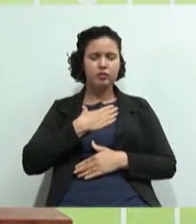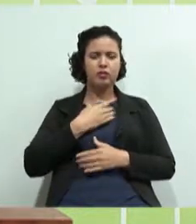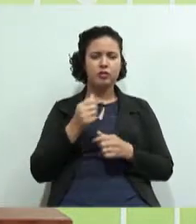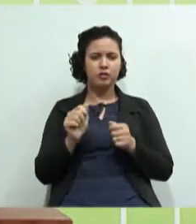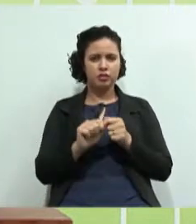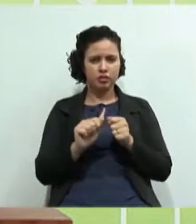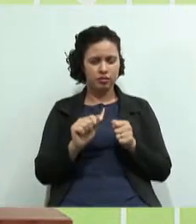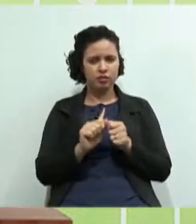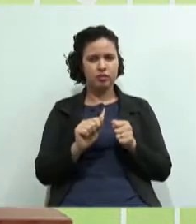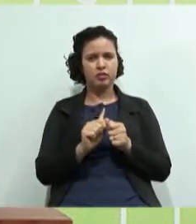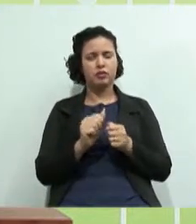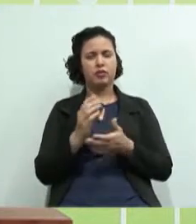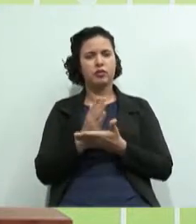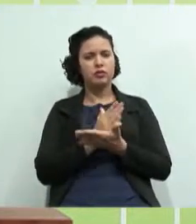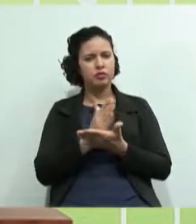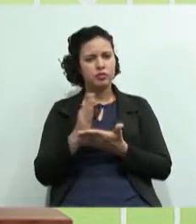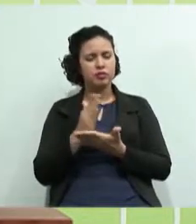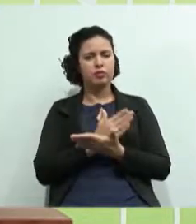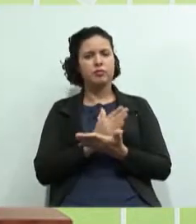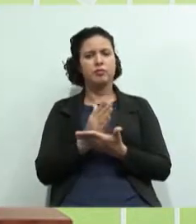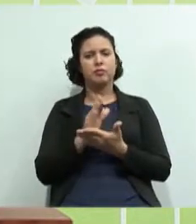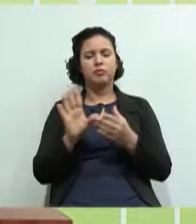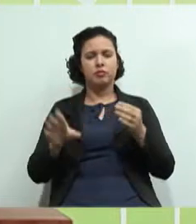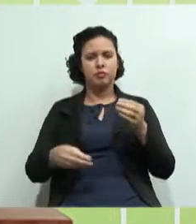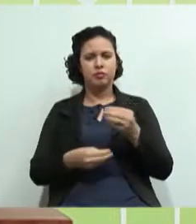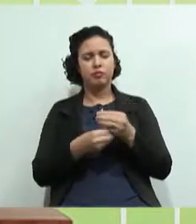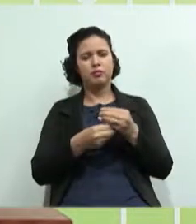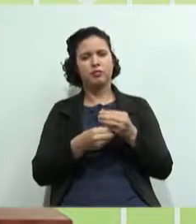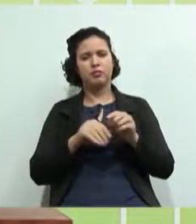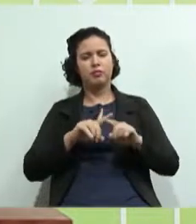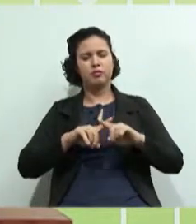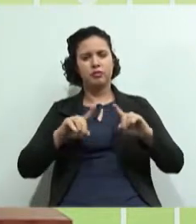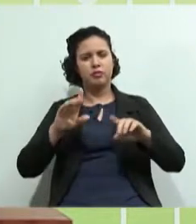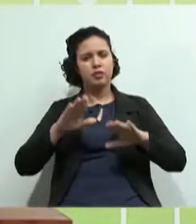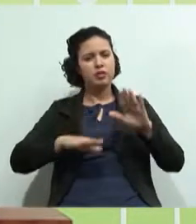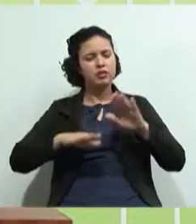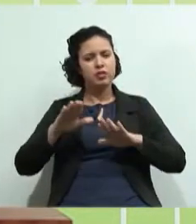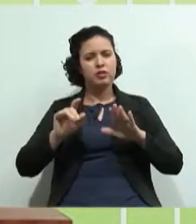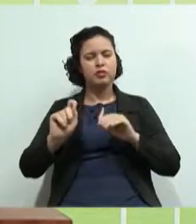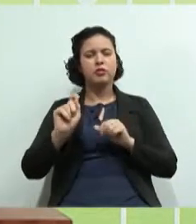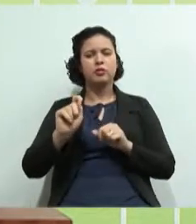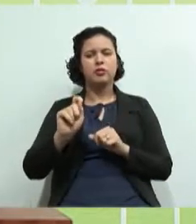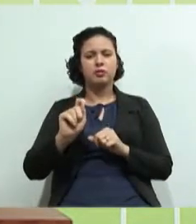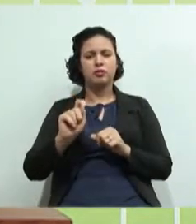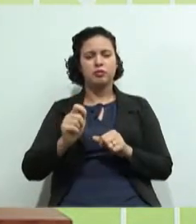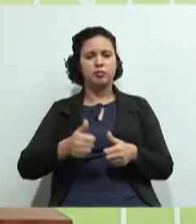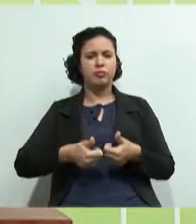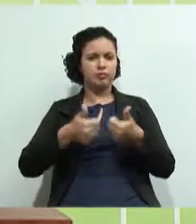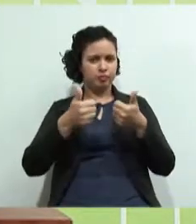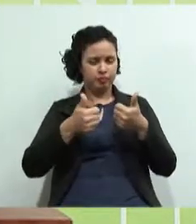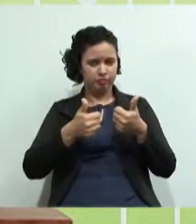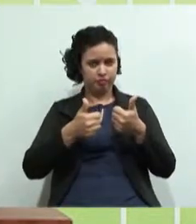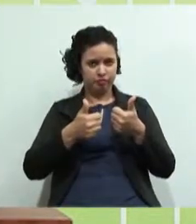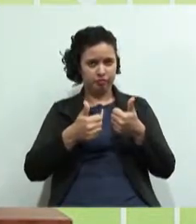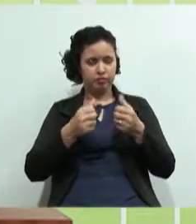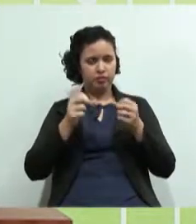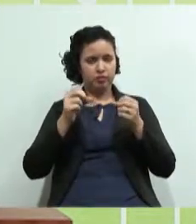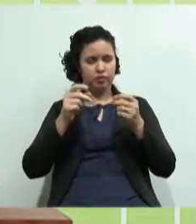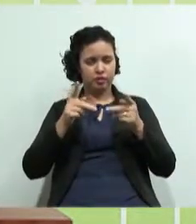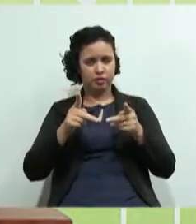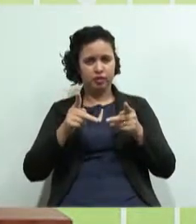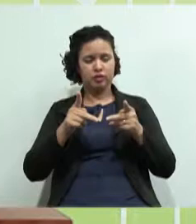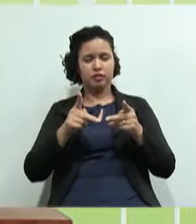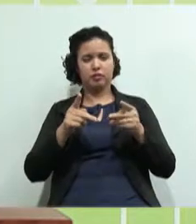fazemos alguma ação que ela vai ser completada, mas às vezes não necessariamente que ela vai ser da melhor forma possível. Está completo? Tá.